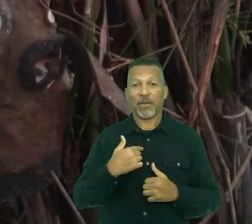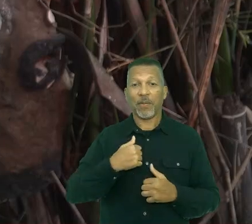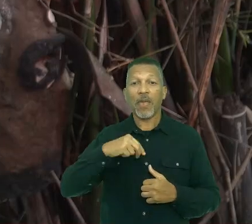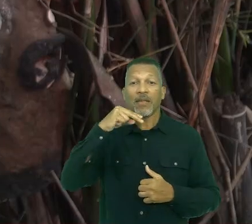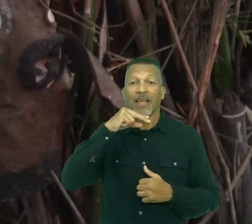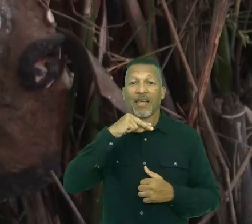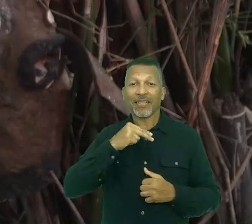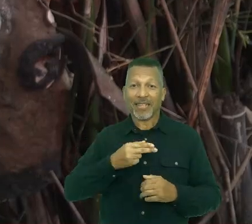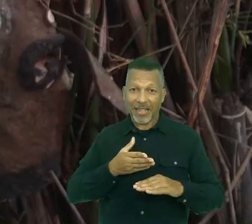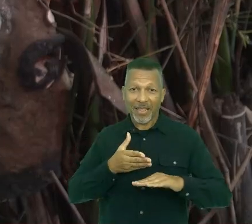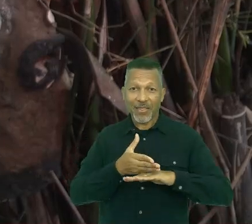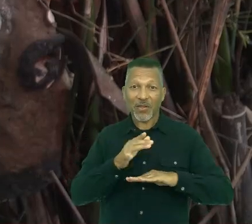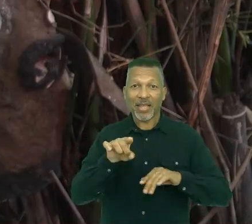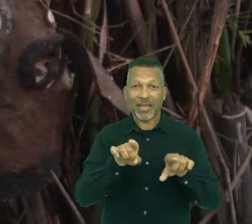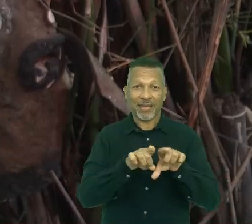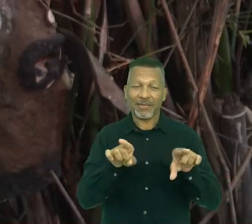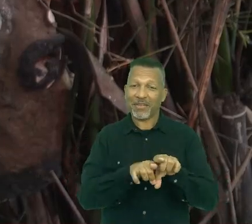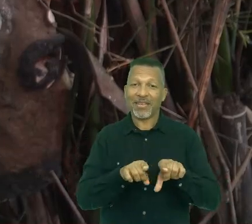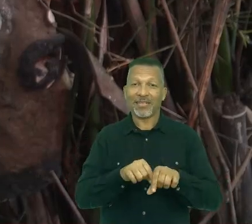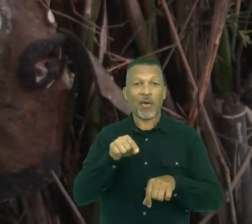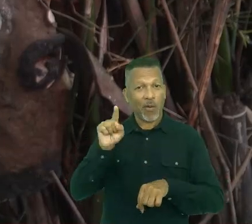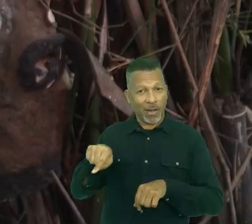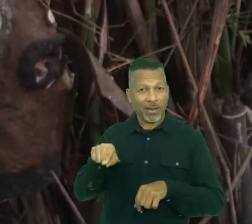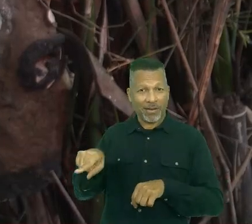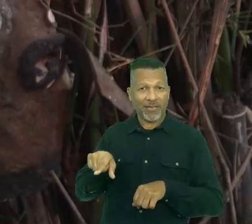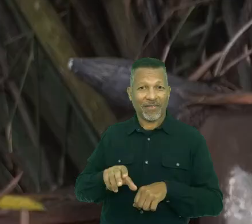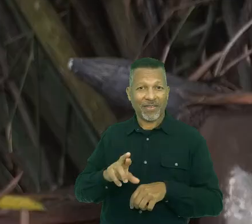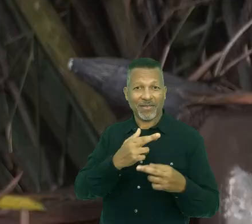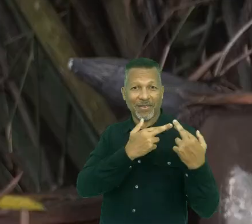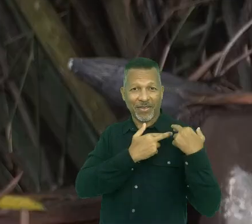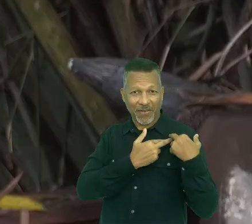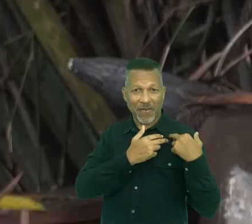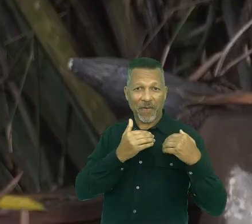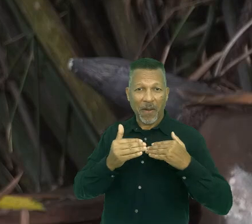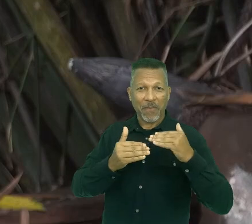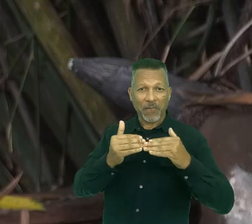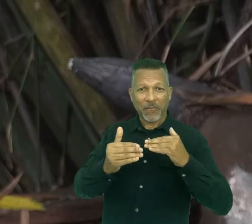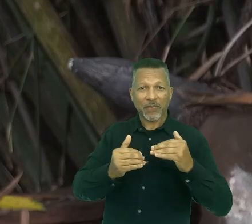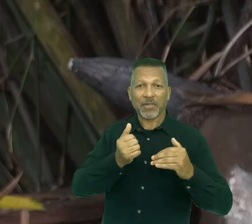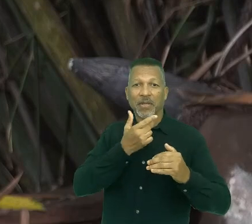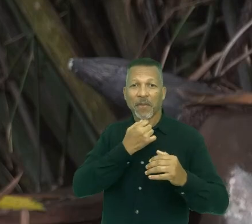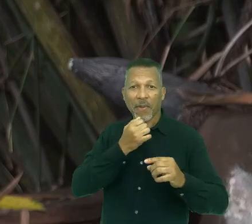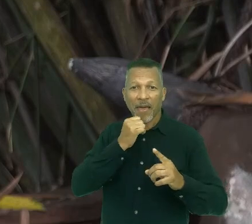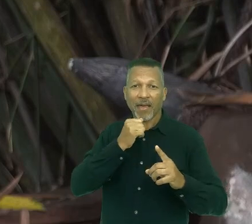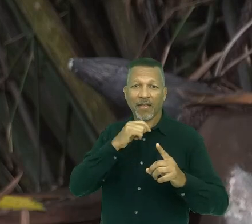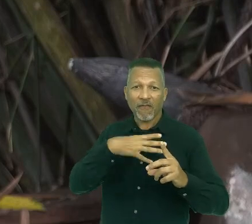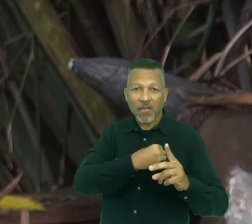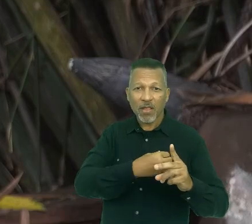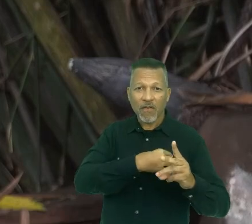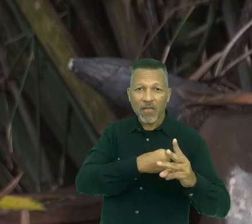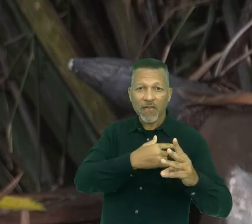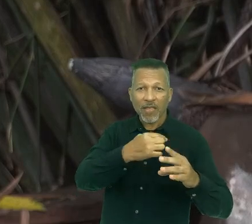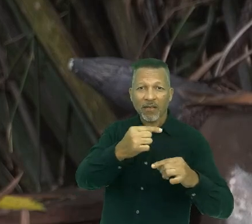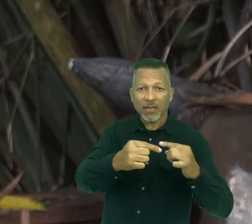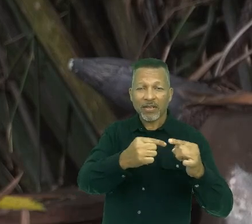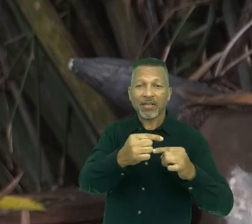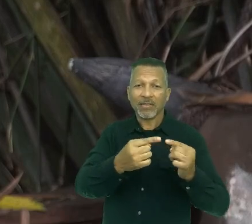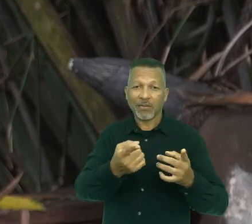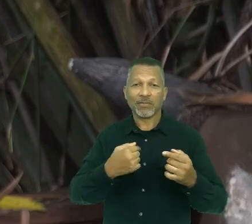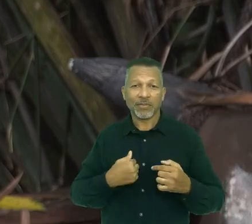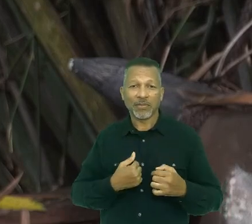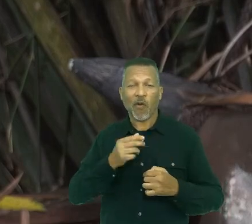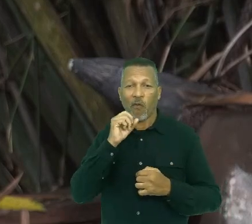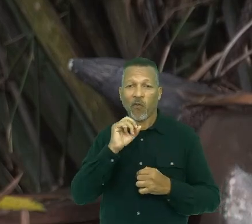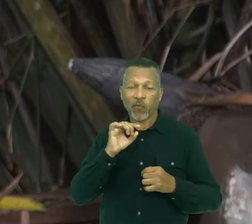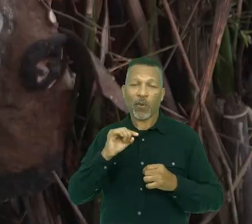meu neto entrou no boi, né? Então meu neto já começou a passar de pai para filho, né? Filho de avô